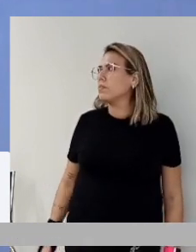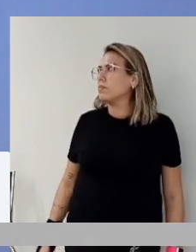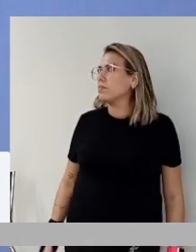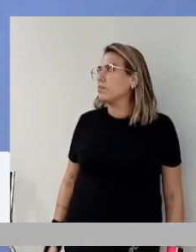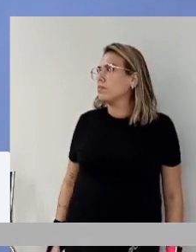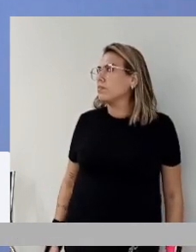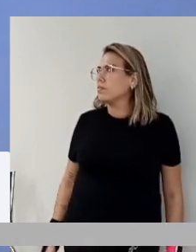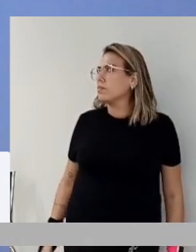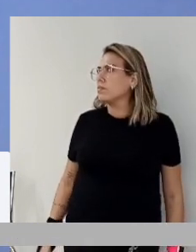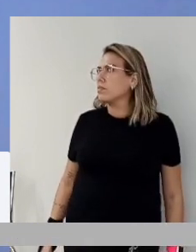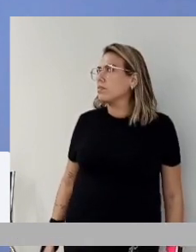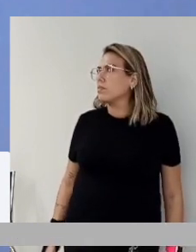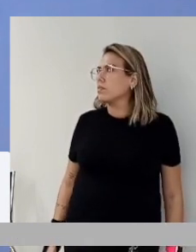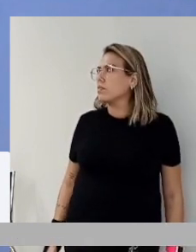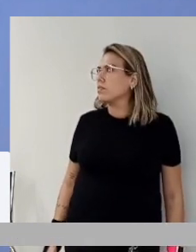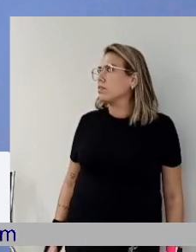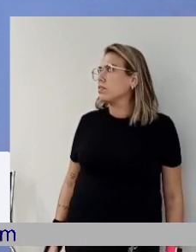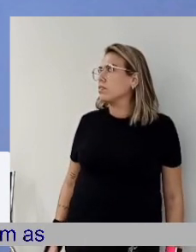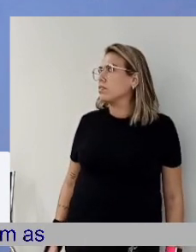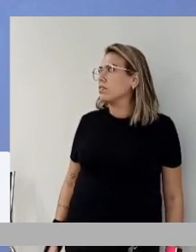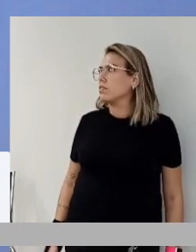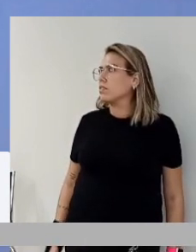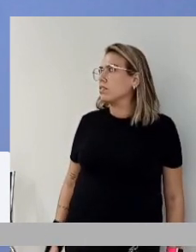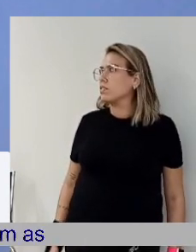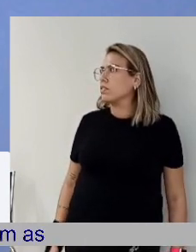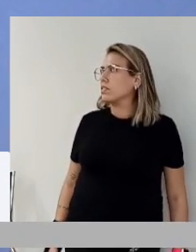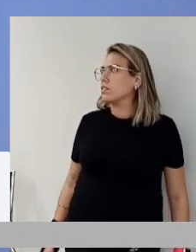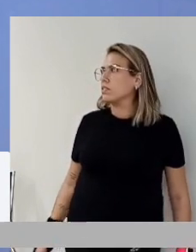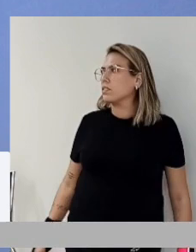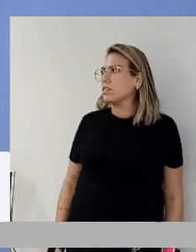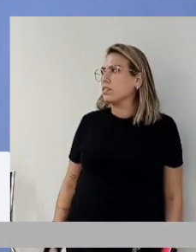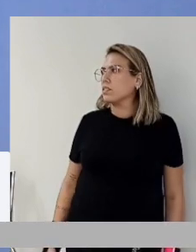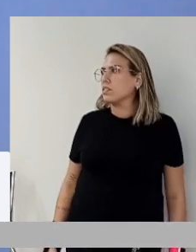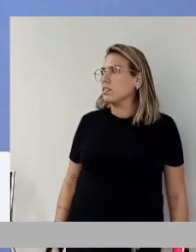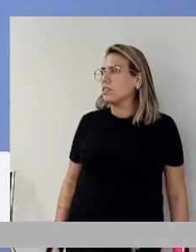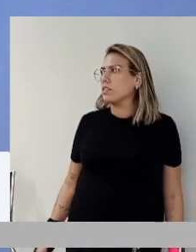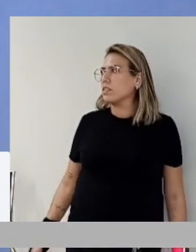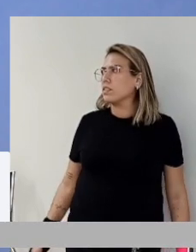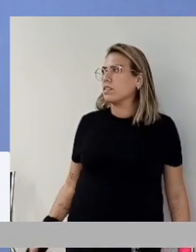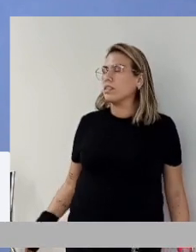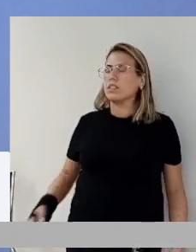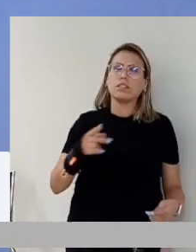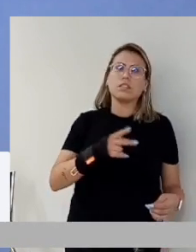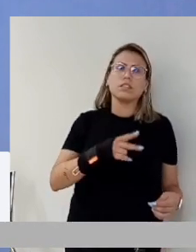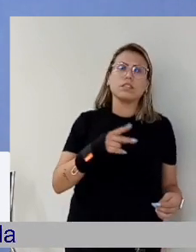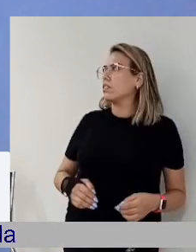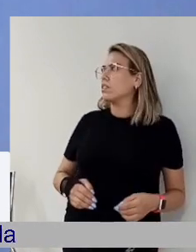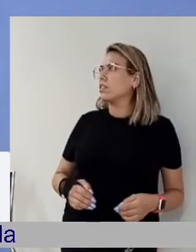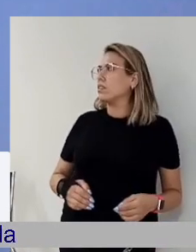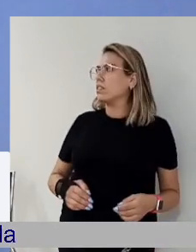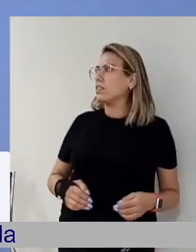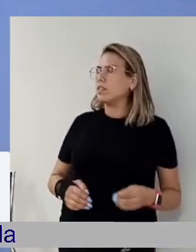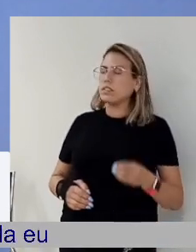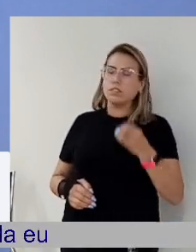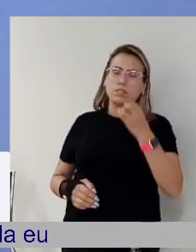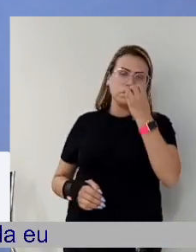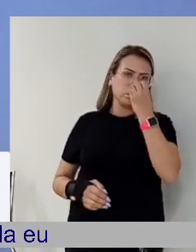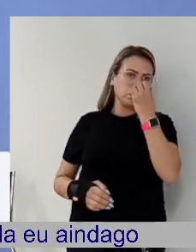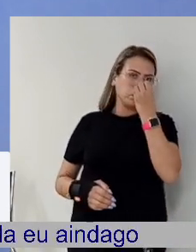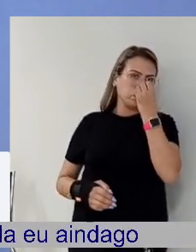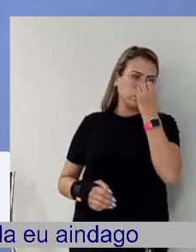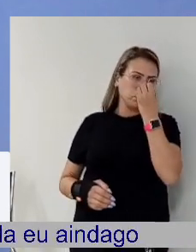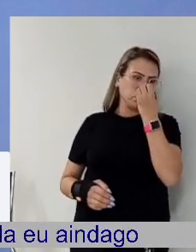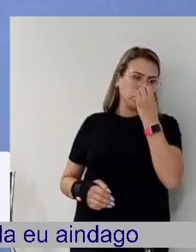vereador prosseguindo com as indagações professor em seguida eu indago irmão Chicão se deseja